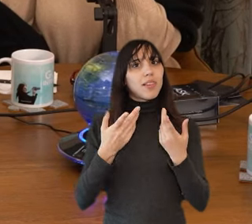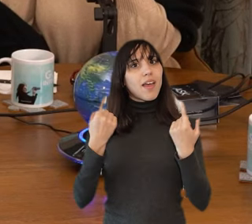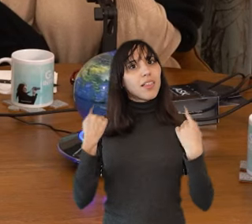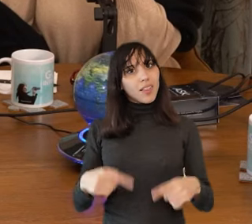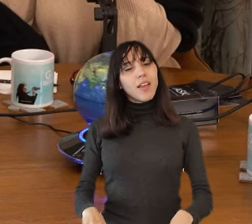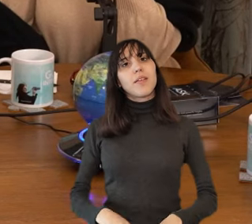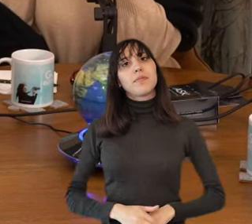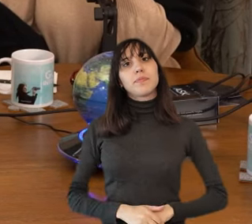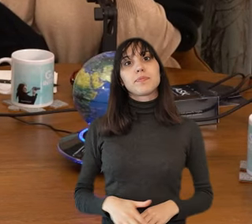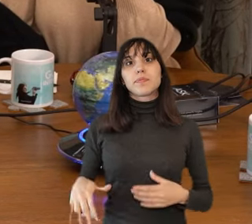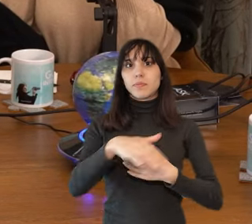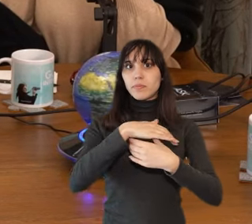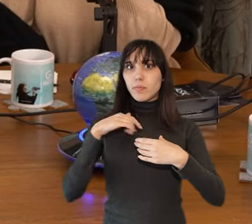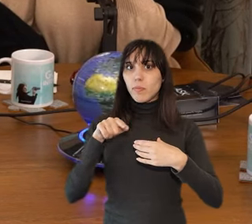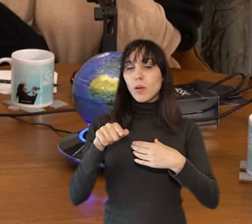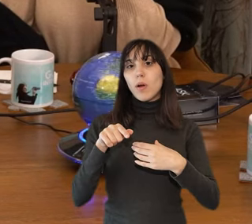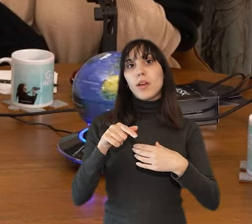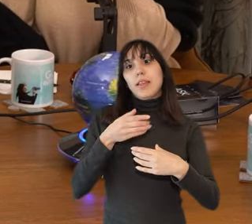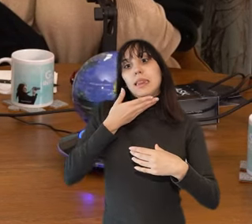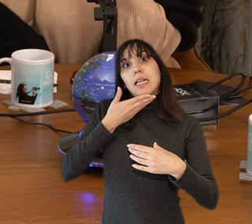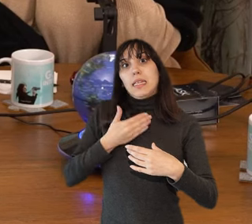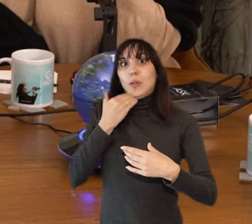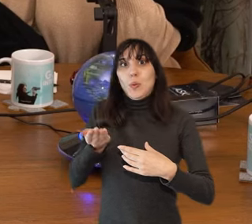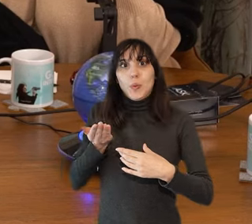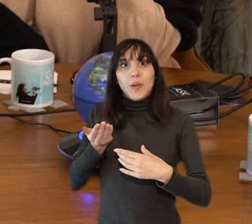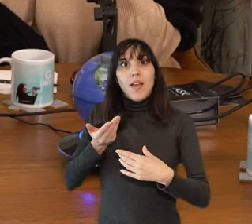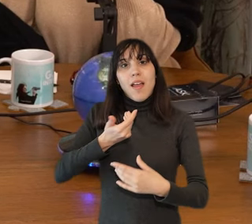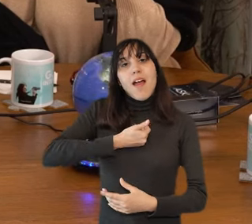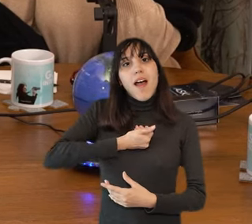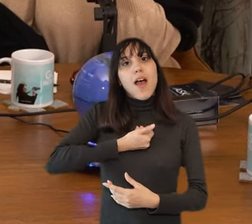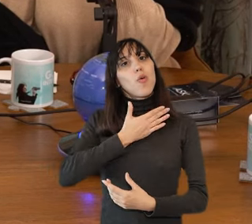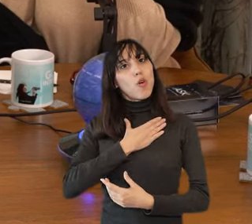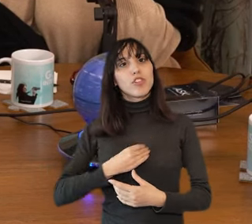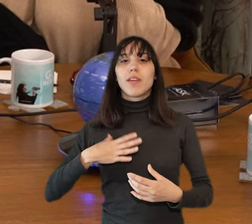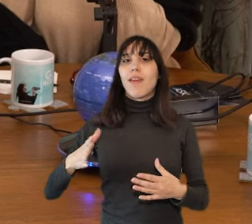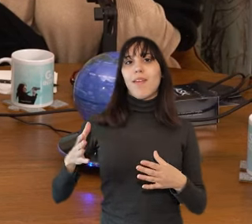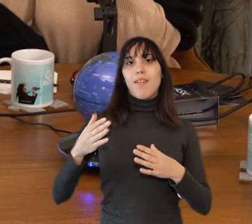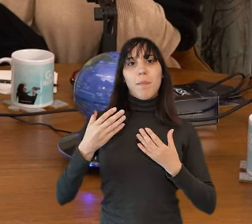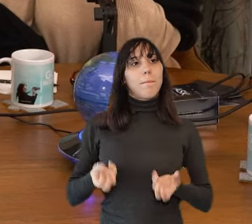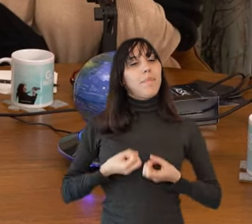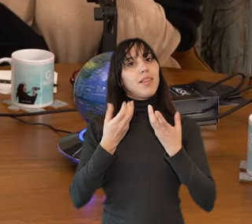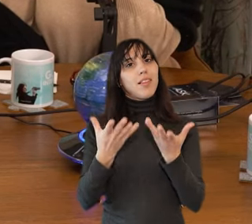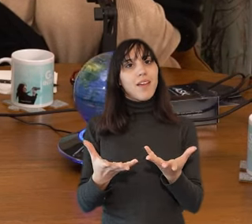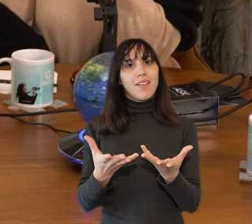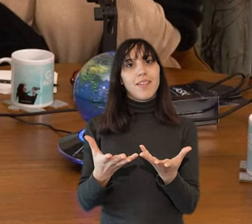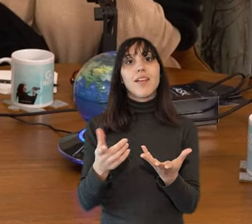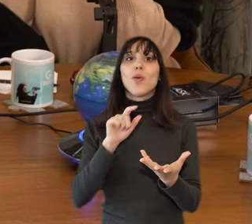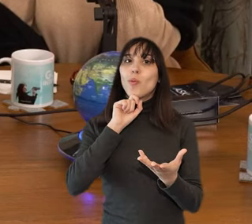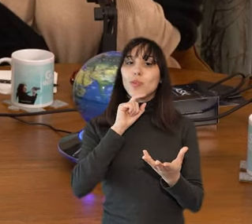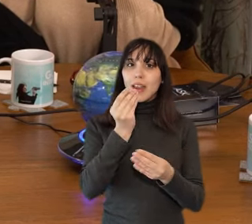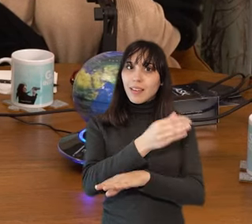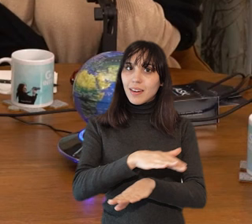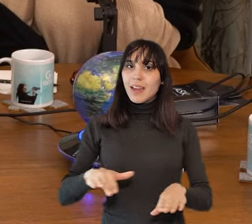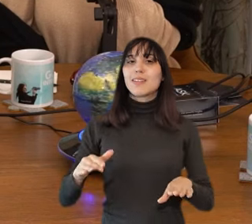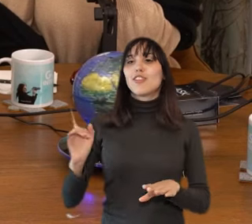coisa que também é uma área de talento não é e que eu gosto e e quero partilhar com os outros há a oportunidade das Crianças virem